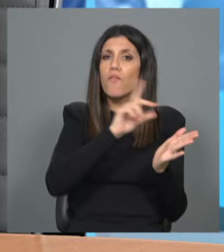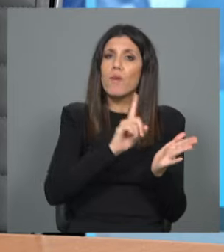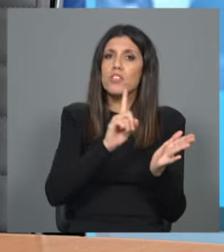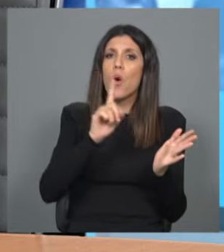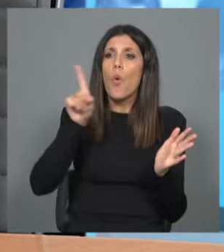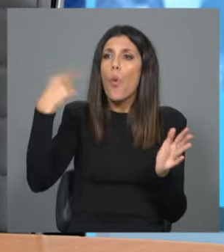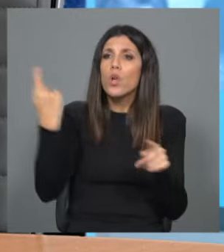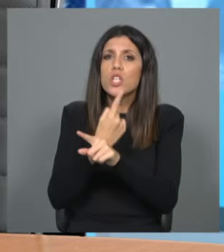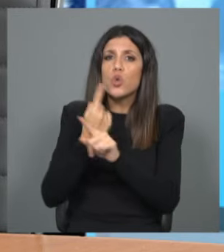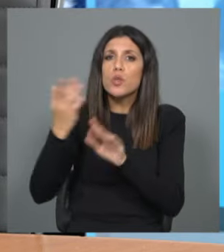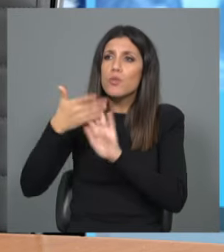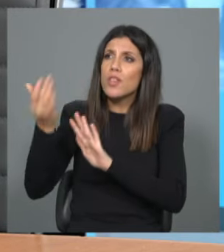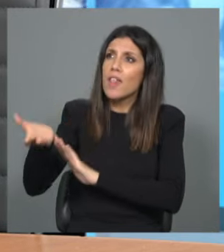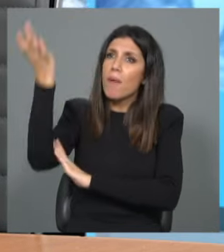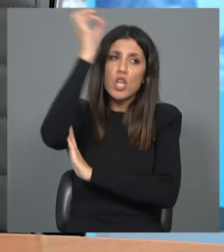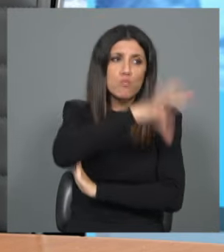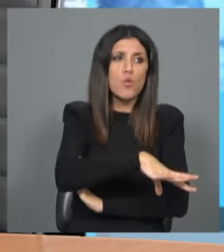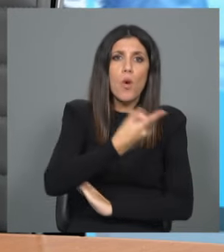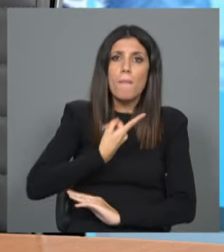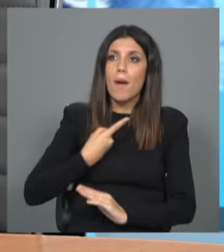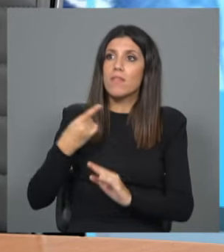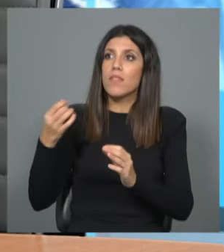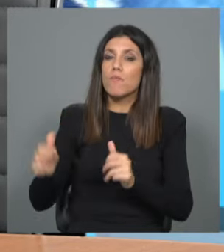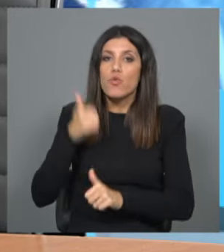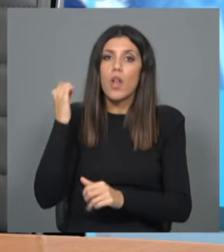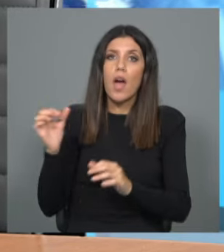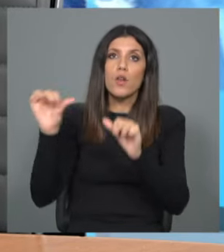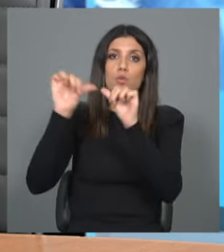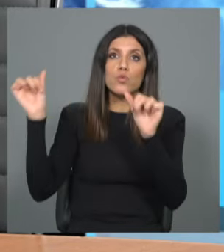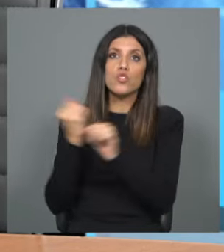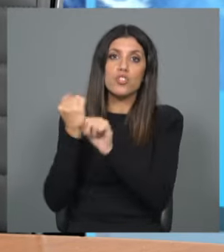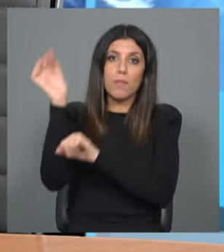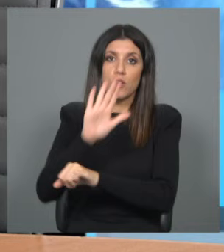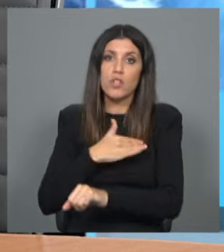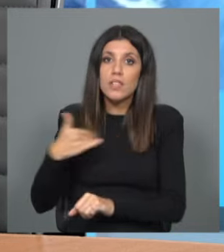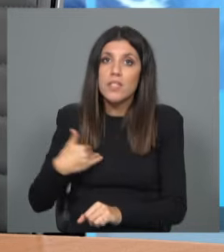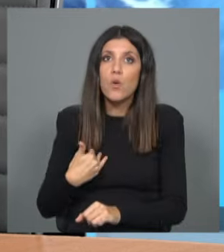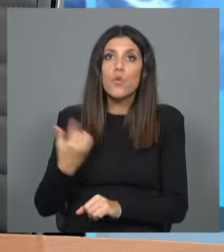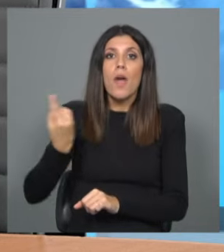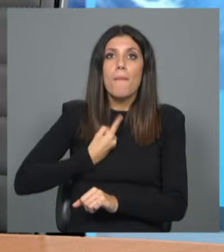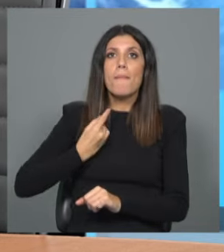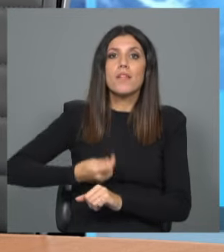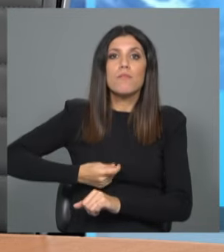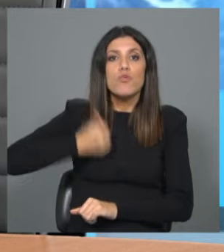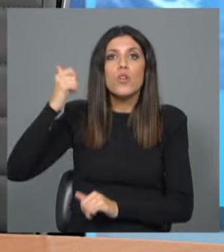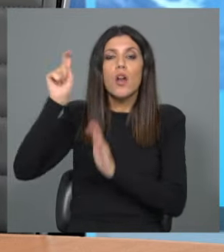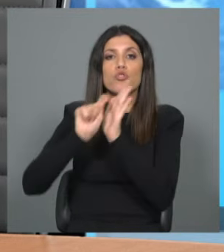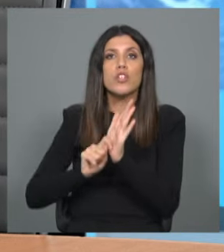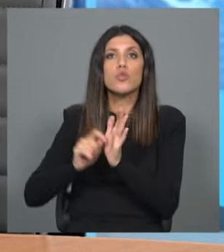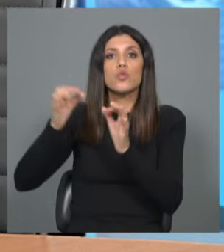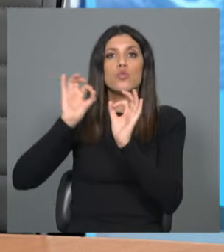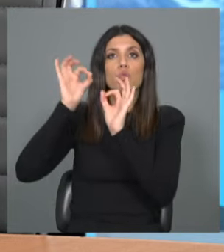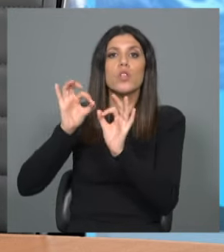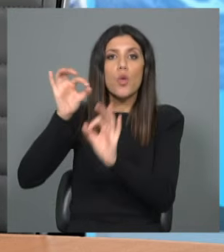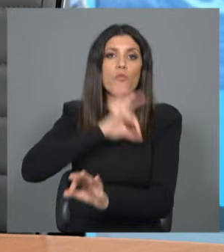garantia de acesso para todos a cuidados de saúde, e neste momento está com dificuldades muito grandes em responder às necessidades.